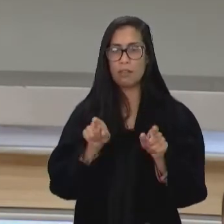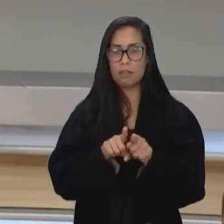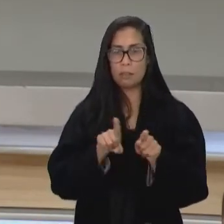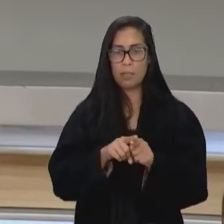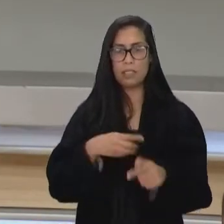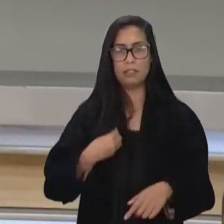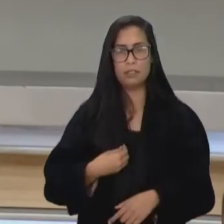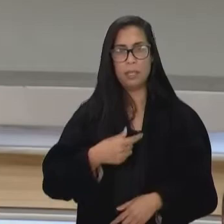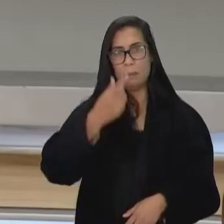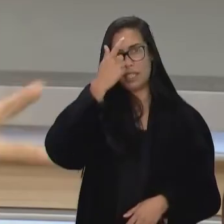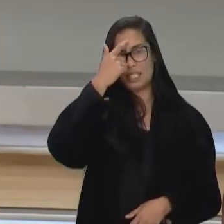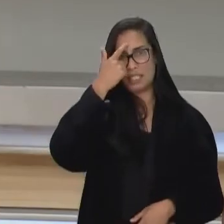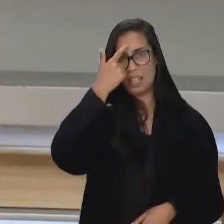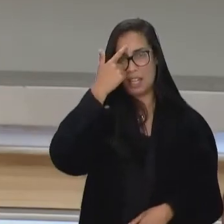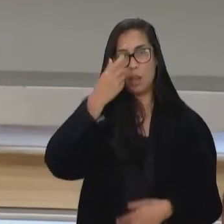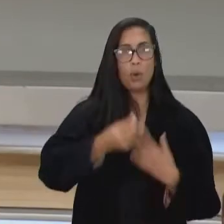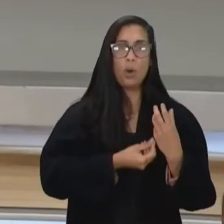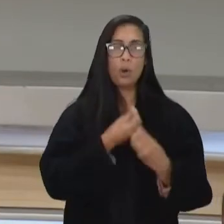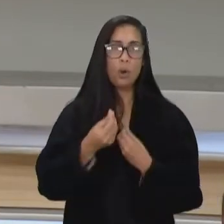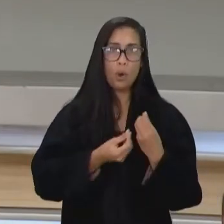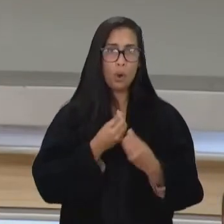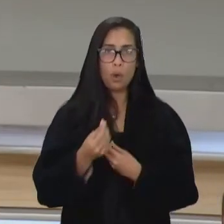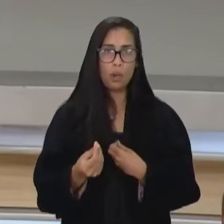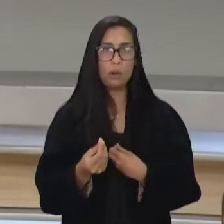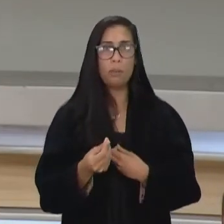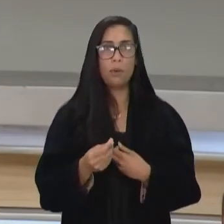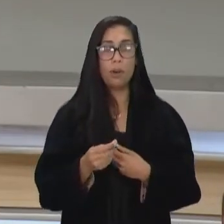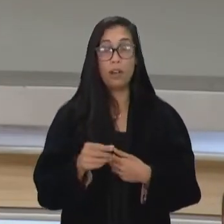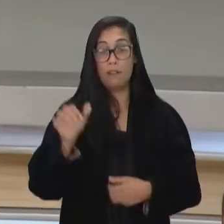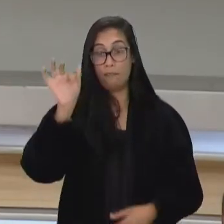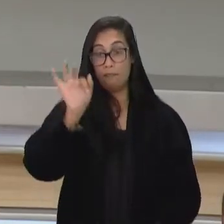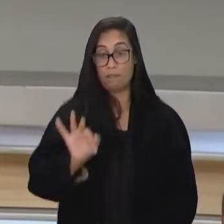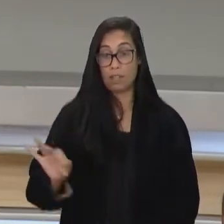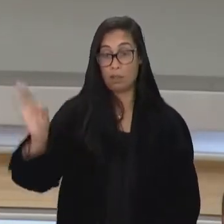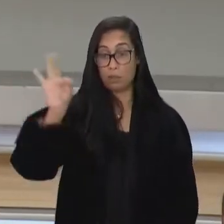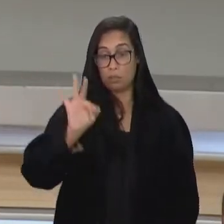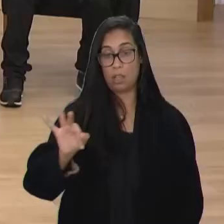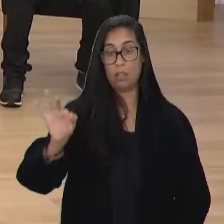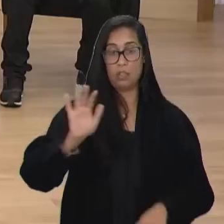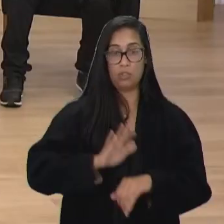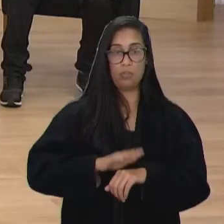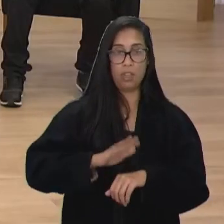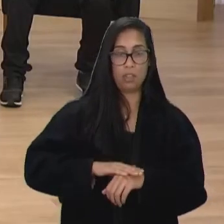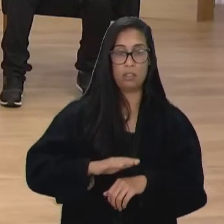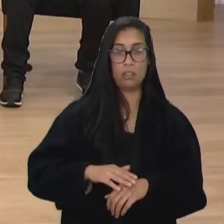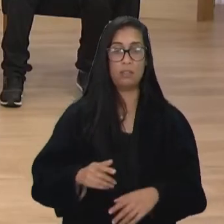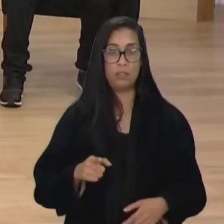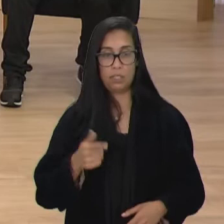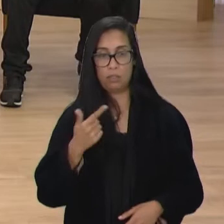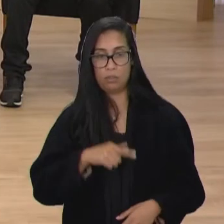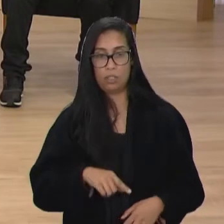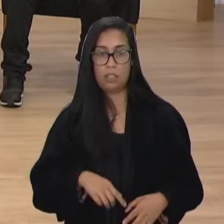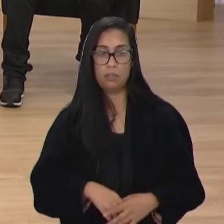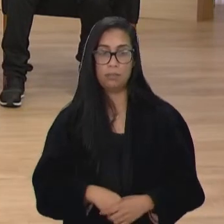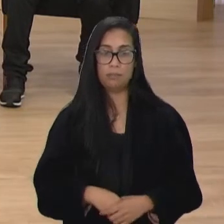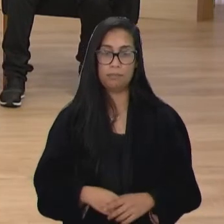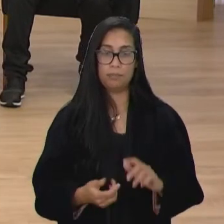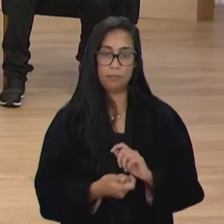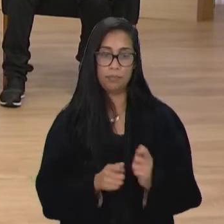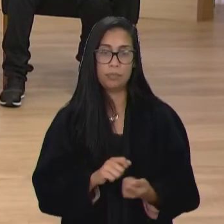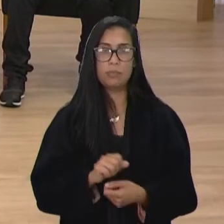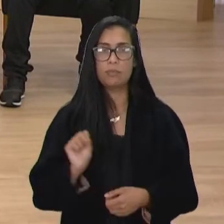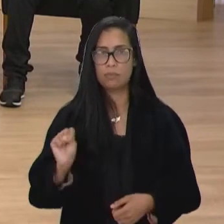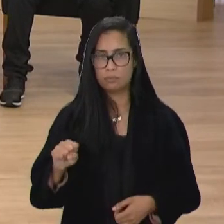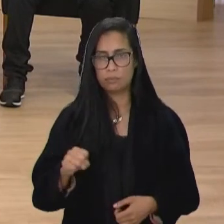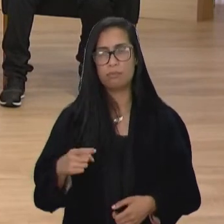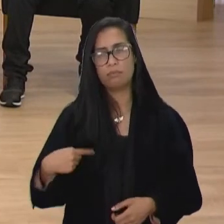Pensar a faculdade que eu vou fazer, ciclo de Sternberg. Dá? Possível? Acho que sim, acho que é possível, sim. Vocês